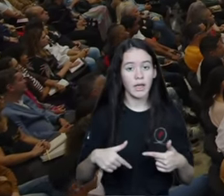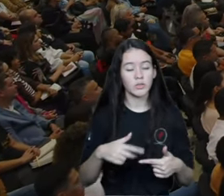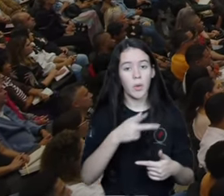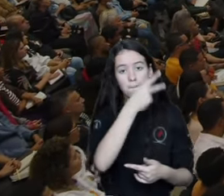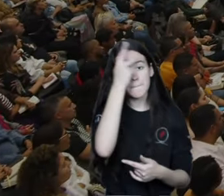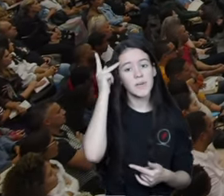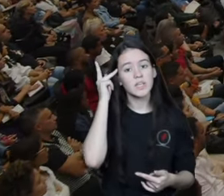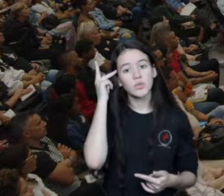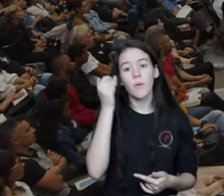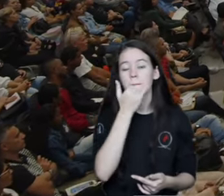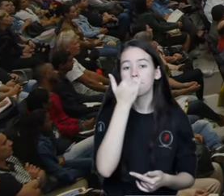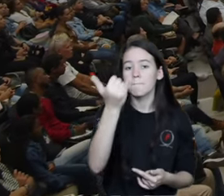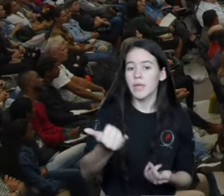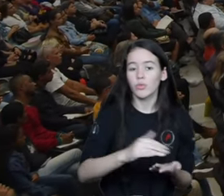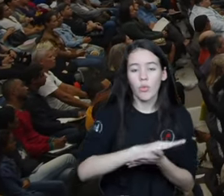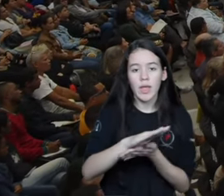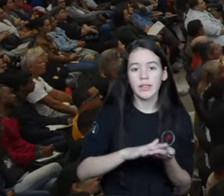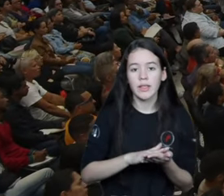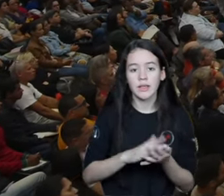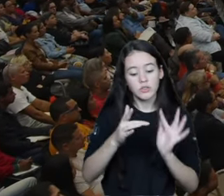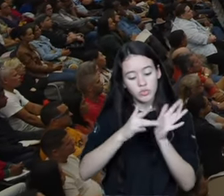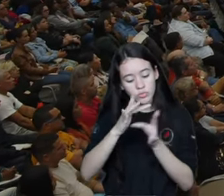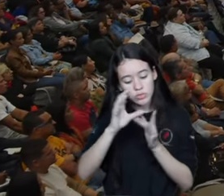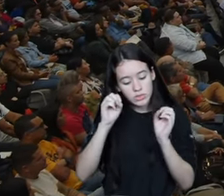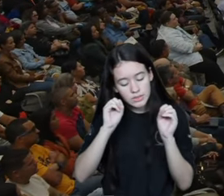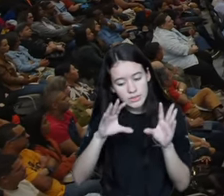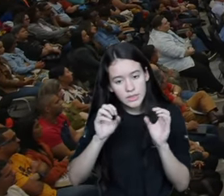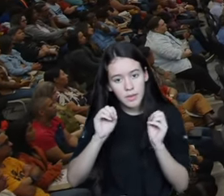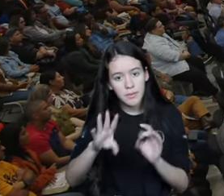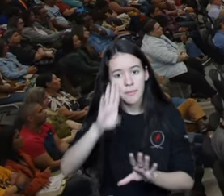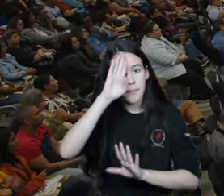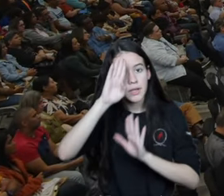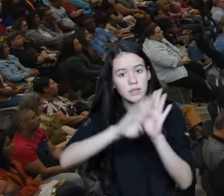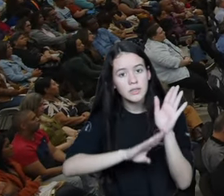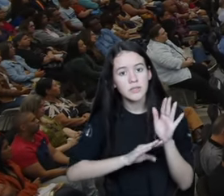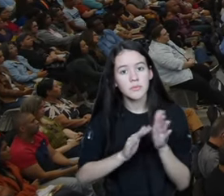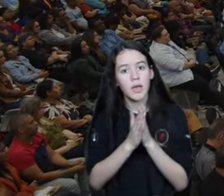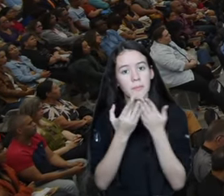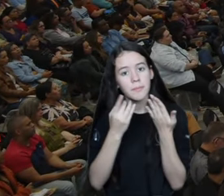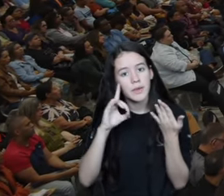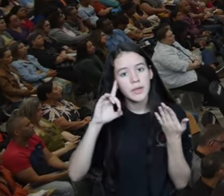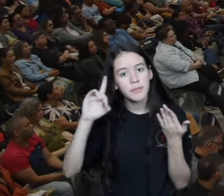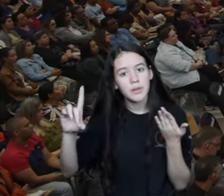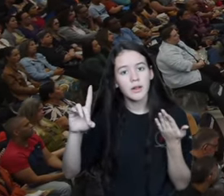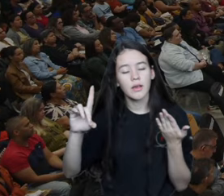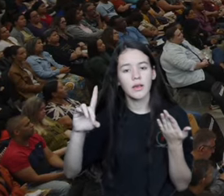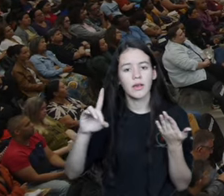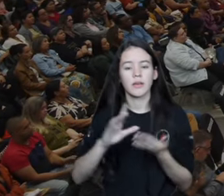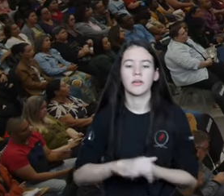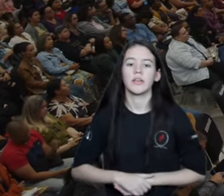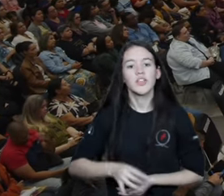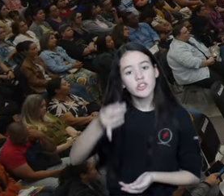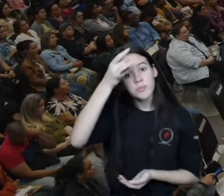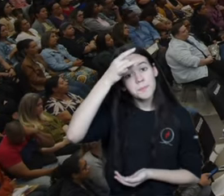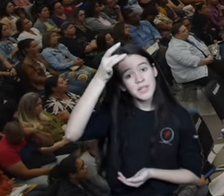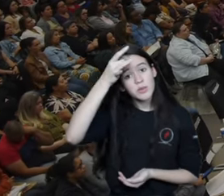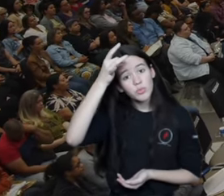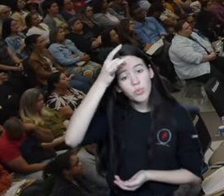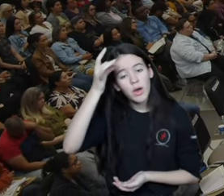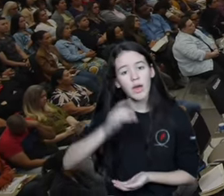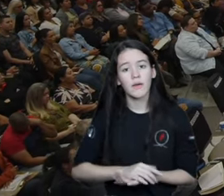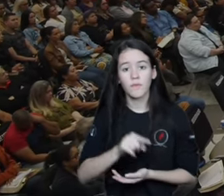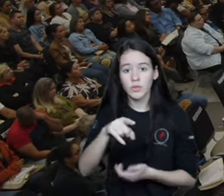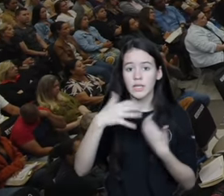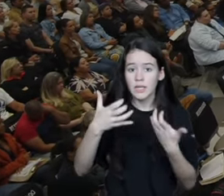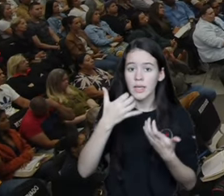que não libera perdão Jesus tem ensinando um princípio da Bíblia é uma questão espiritual você